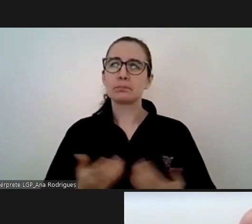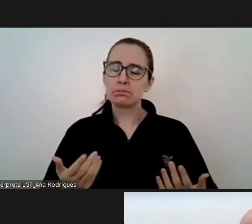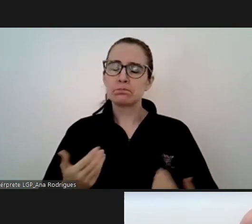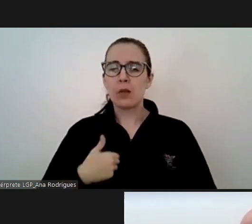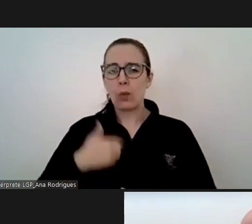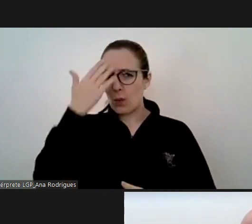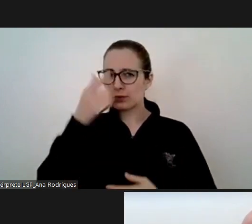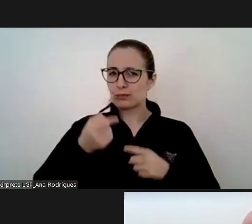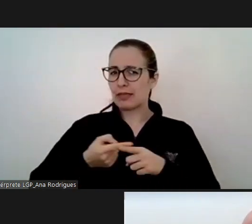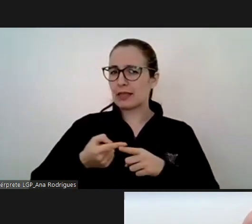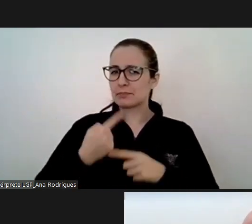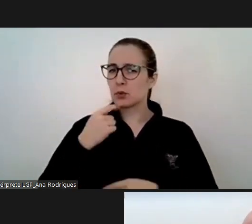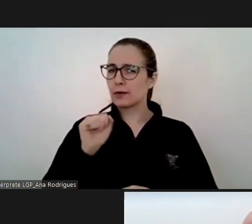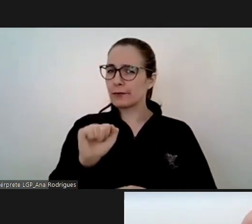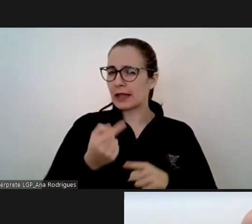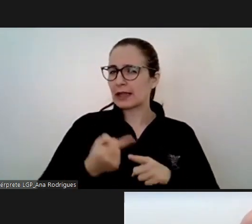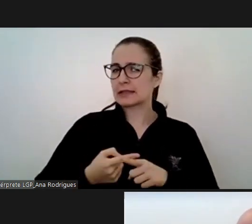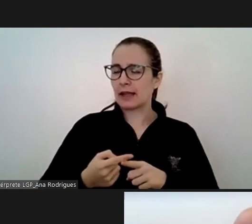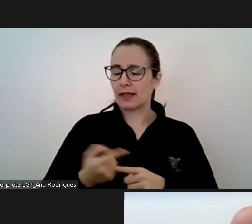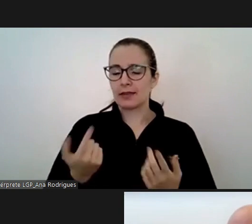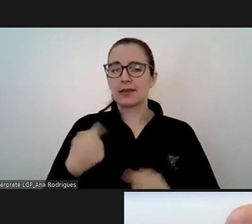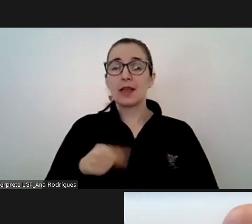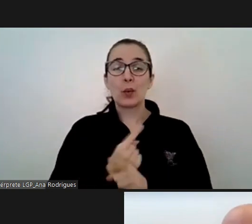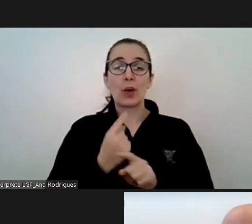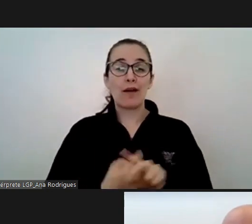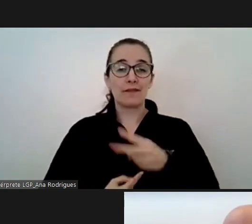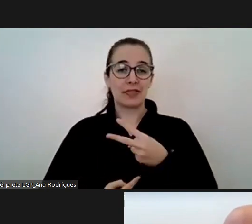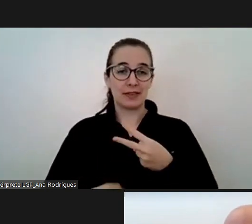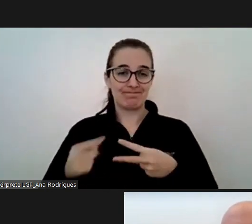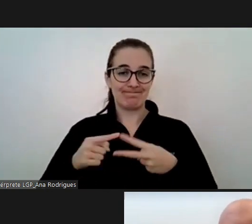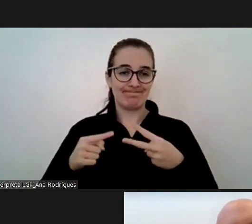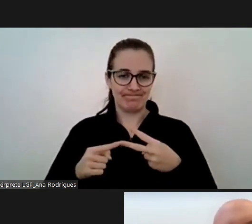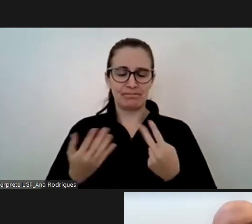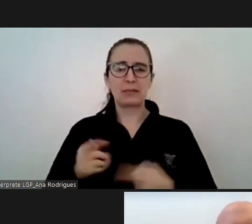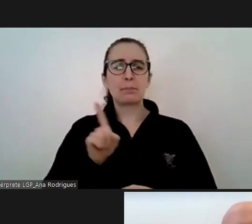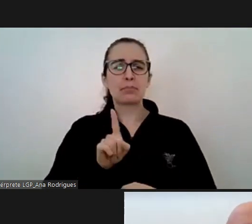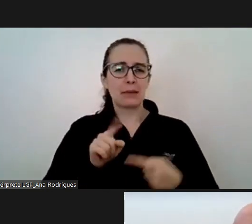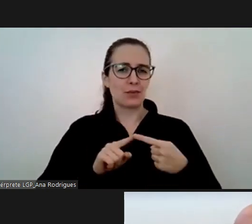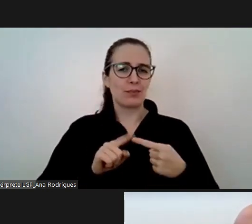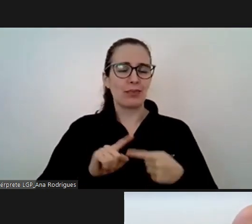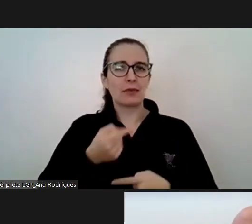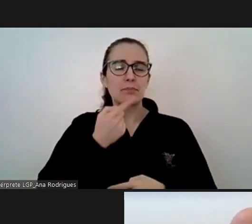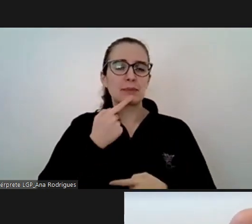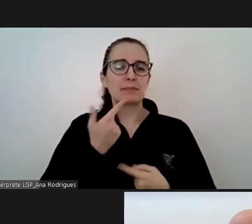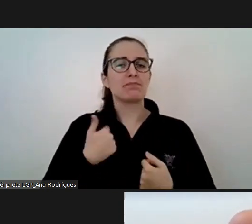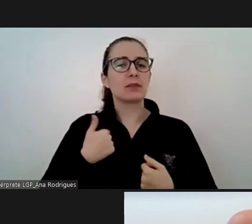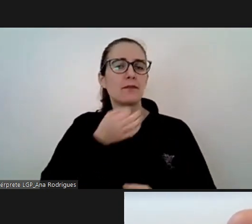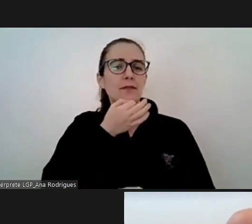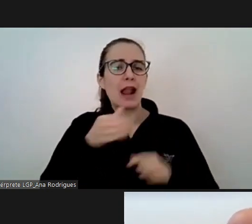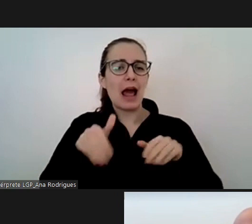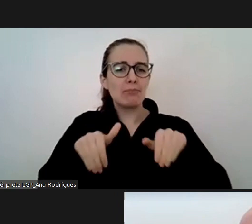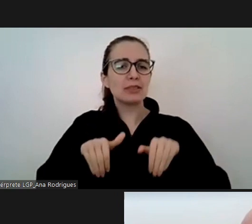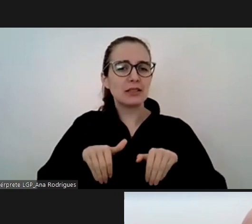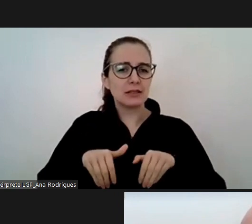interessante que levanta dois pontos diferentes. Um é a questão de saber qual é a abstenção que nós temos em Portugal,